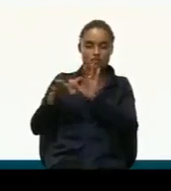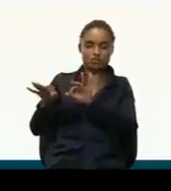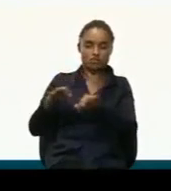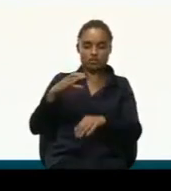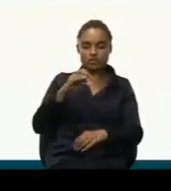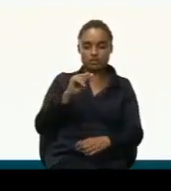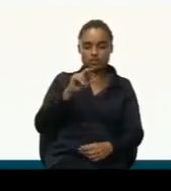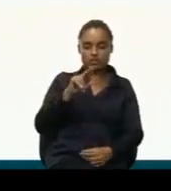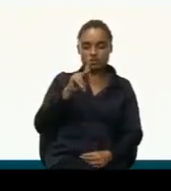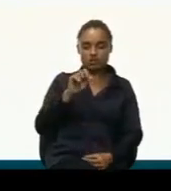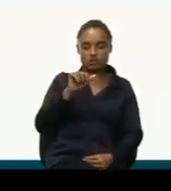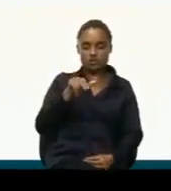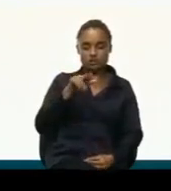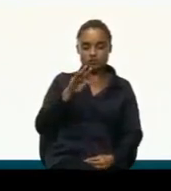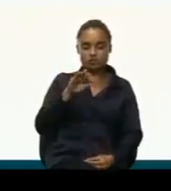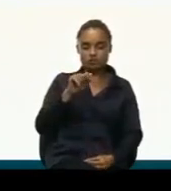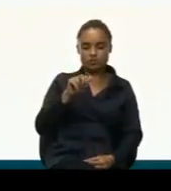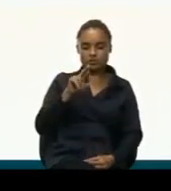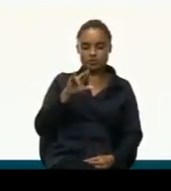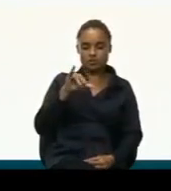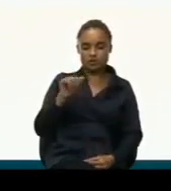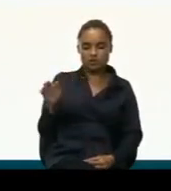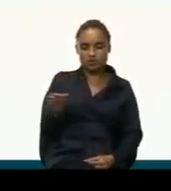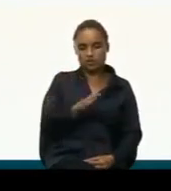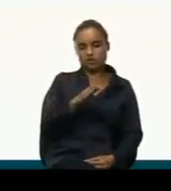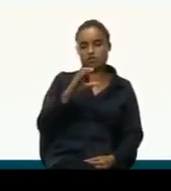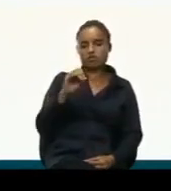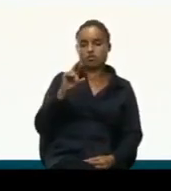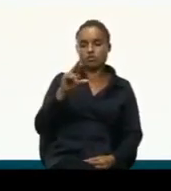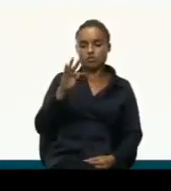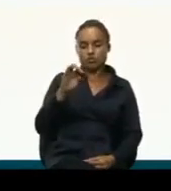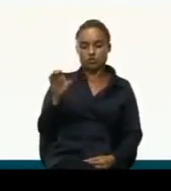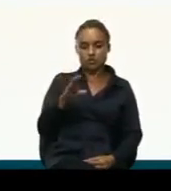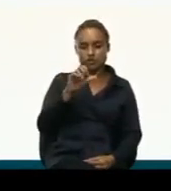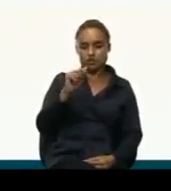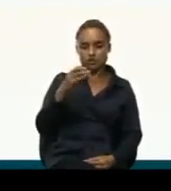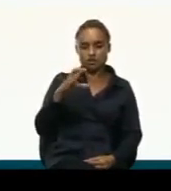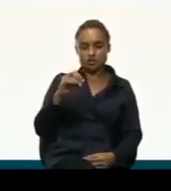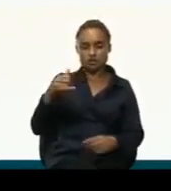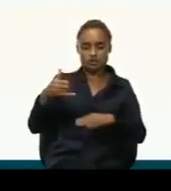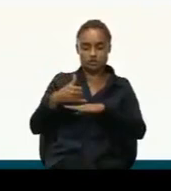carpintaria, a área de corte de aço, tá? Então, passando